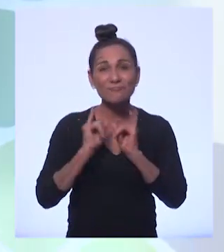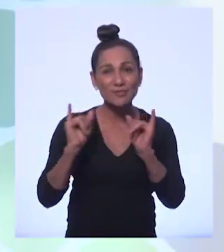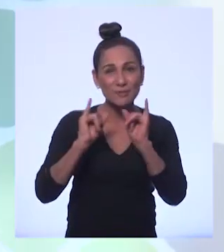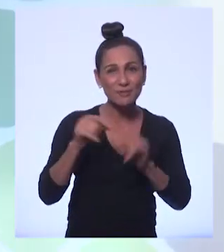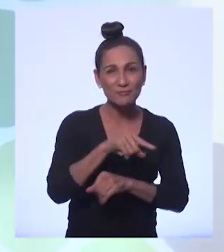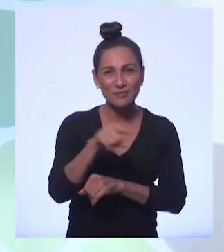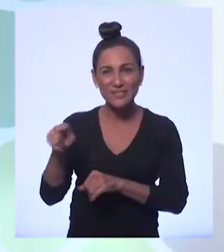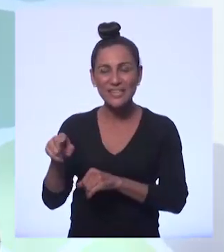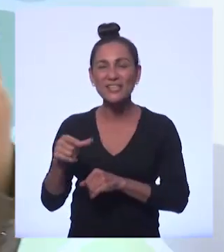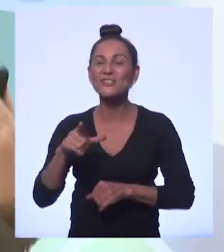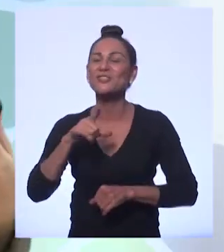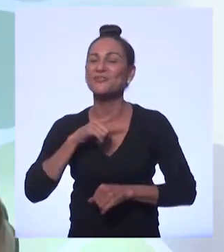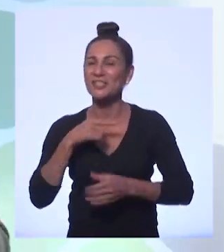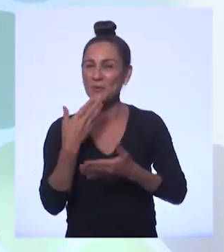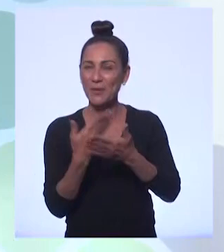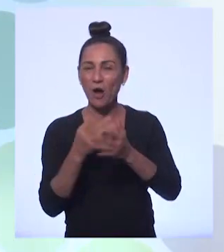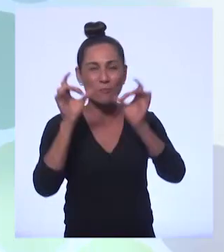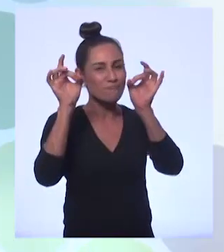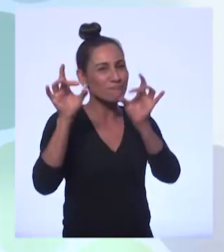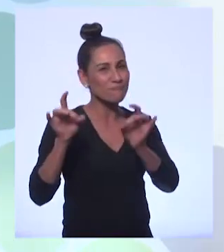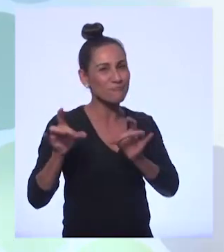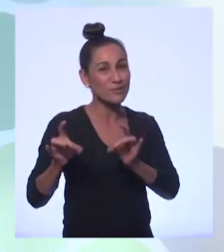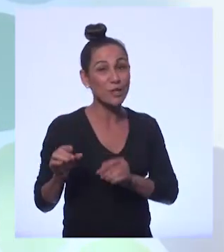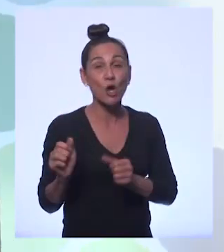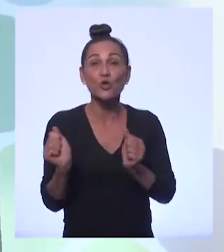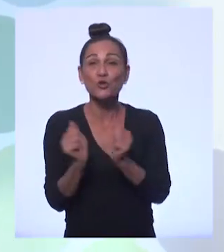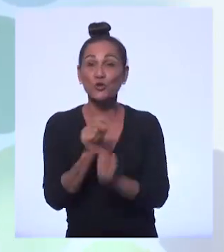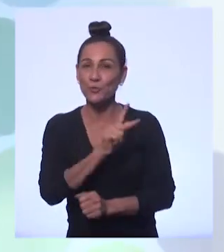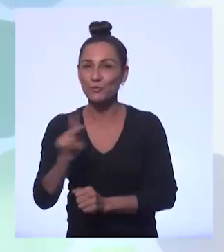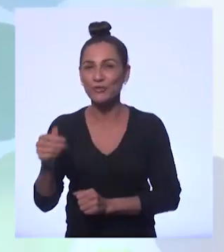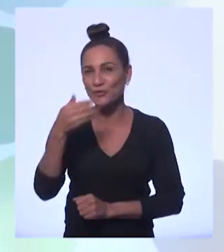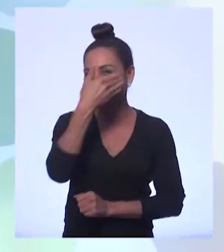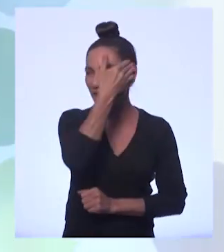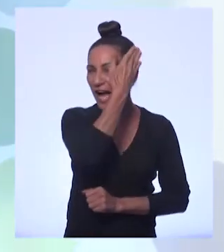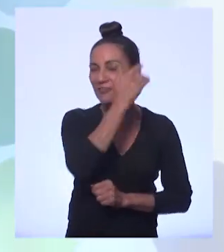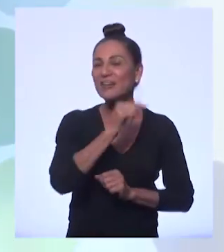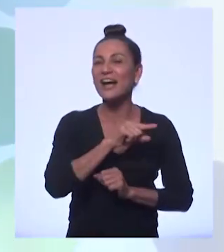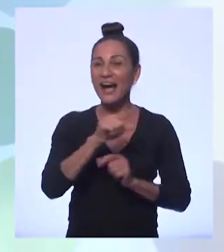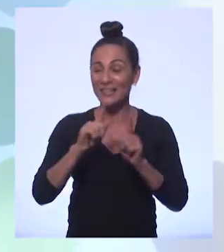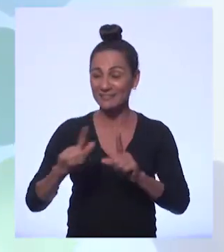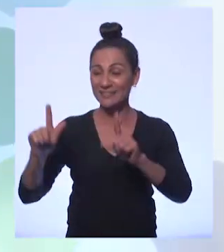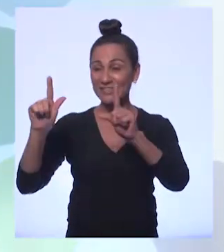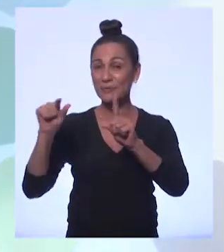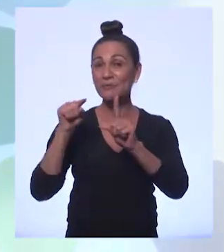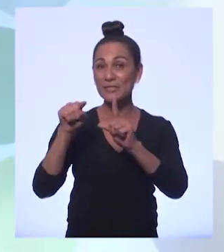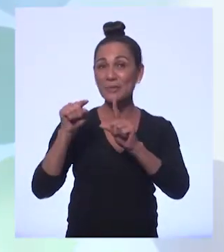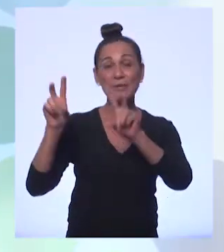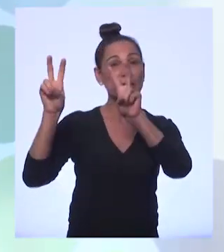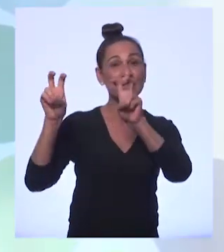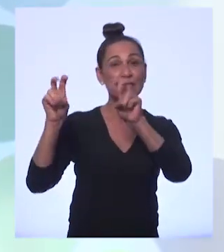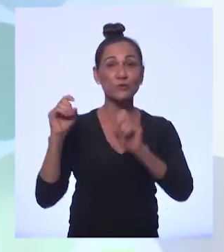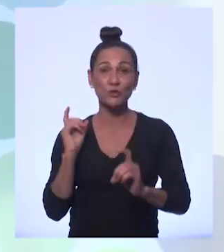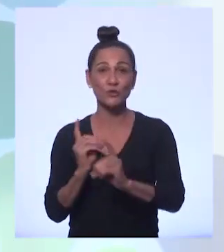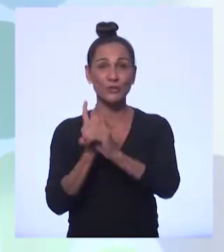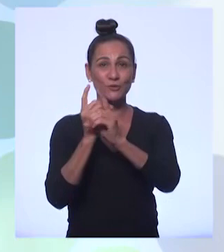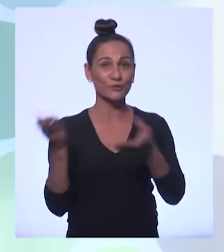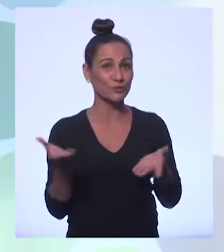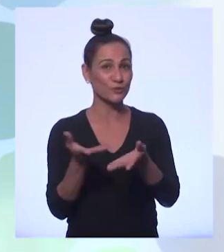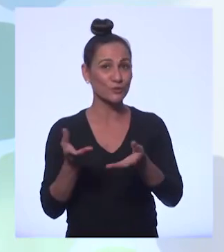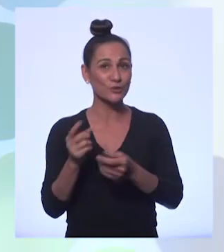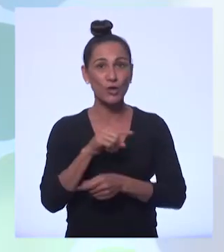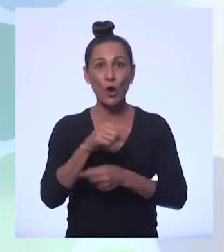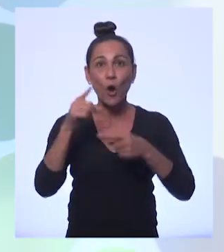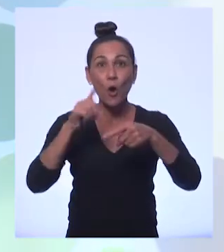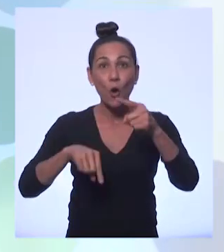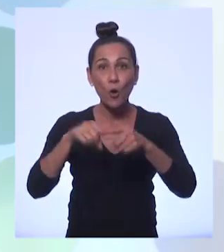vocês que hoje a gente vai ter uma aula super especial com o professor Tiago. Aí na tela para vocês aparece o título do nosso encontro de hoje, então,